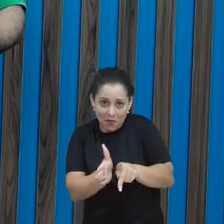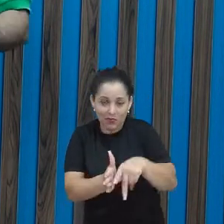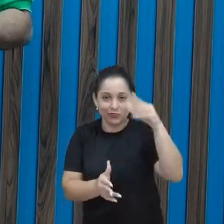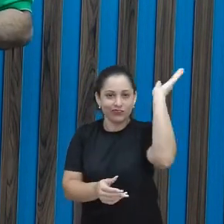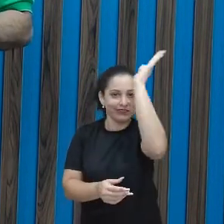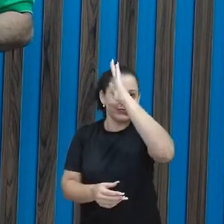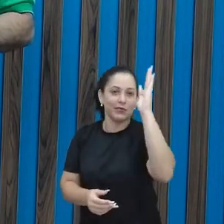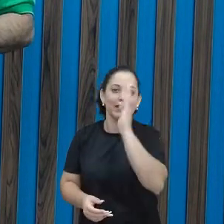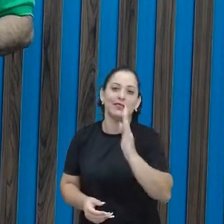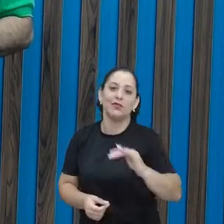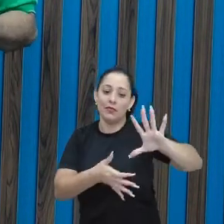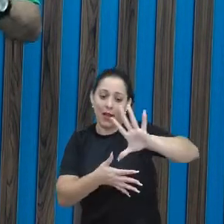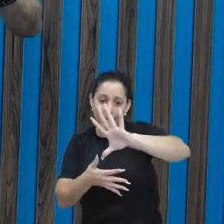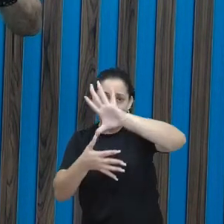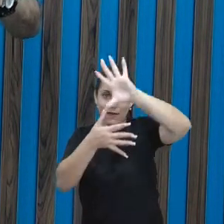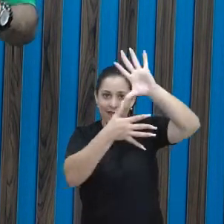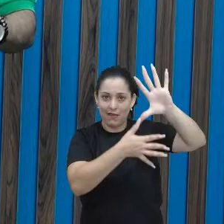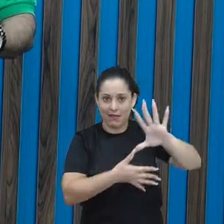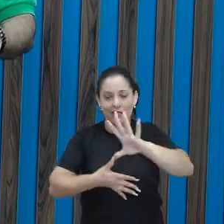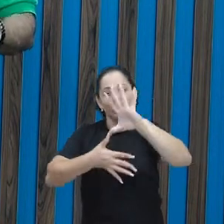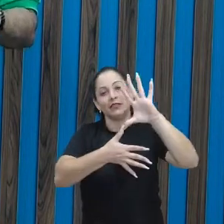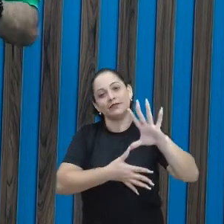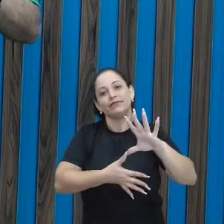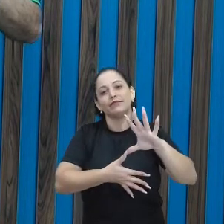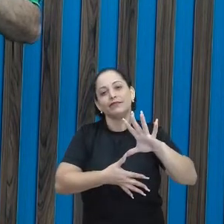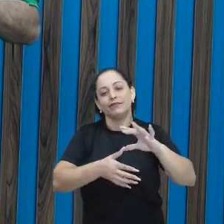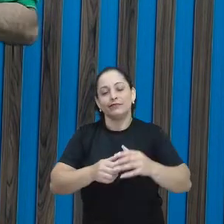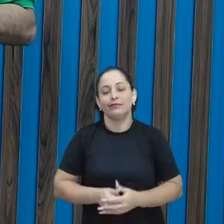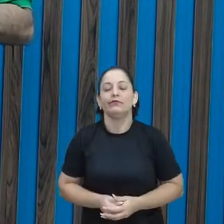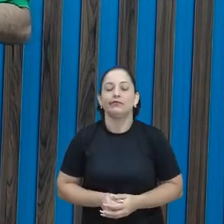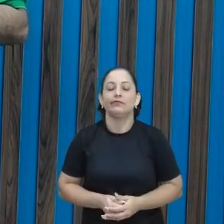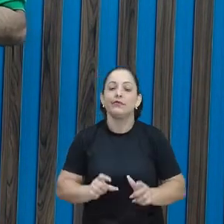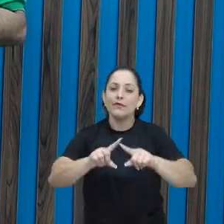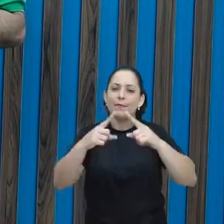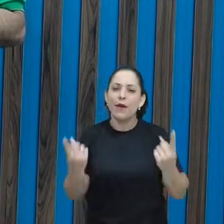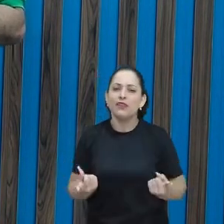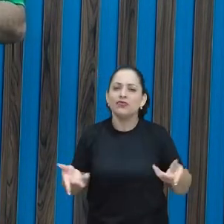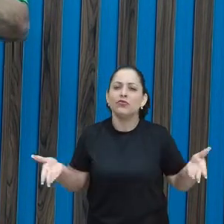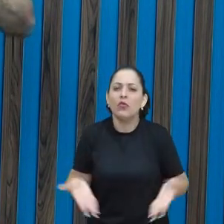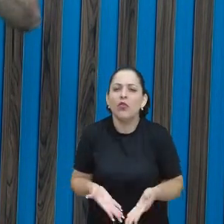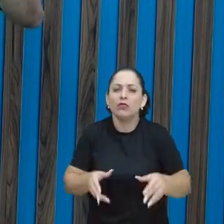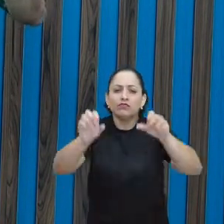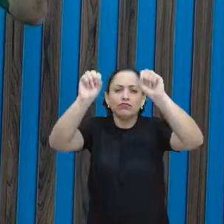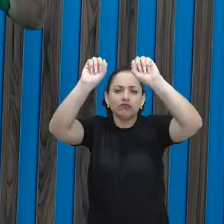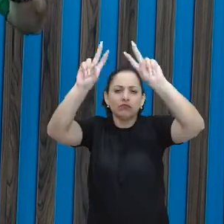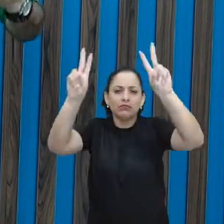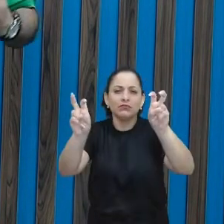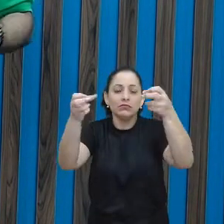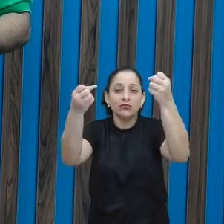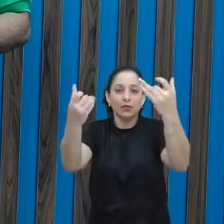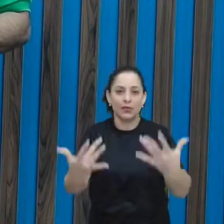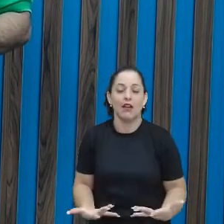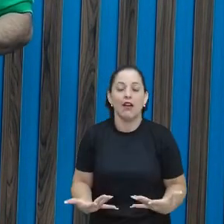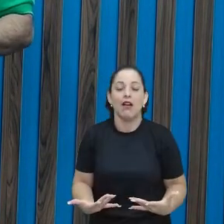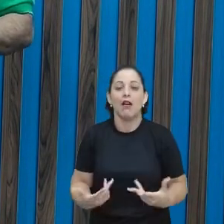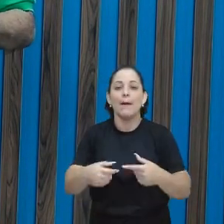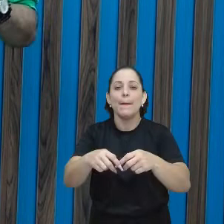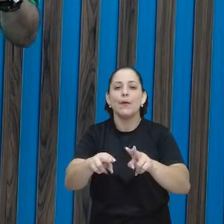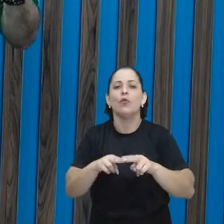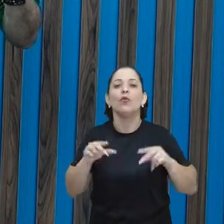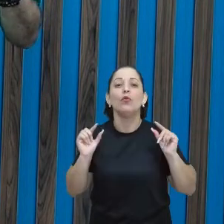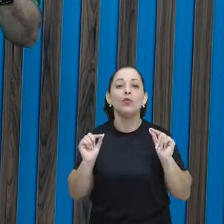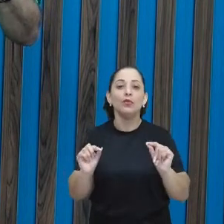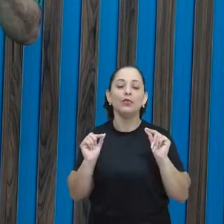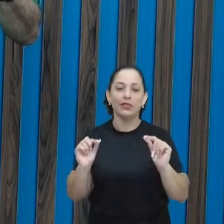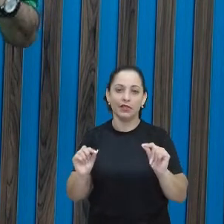continente americano. Mas aí a gente falou disso por quê? Porque a gente começou a falar